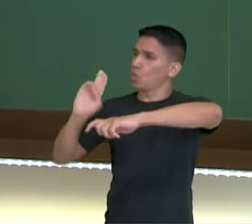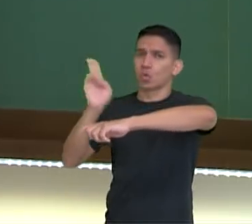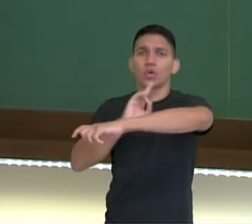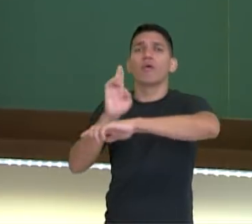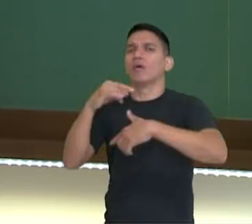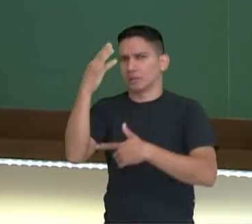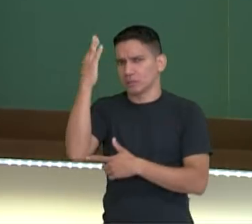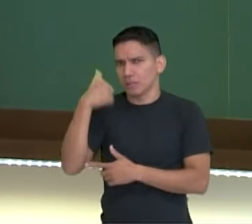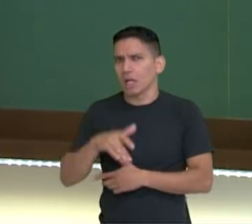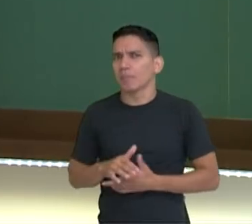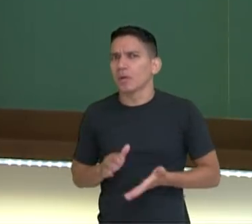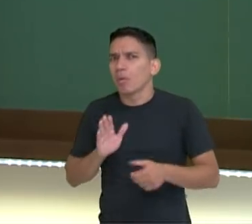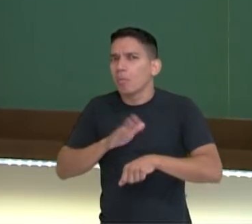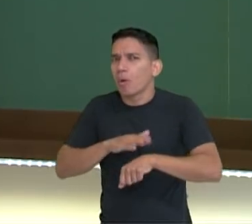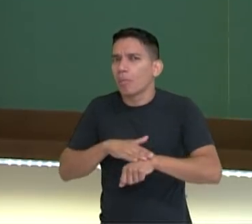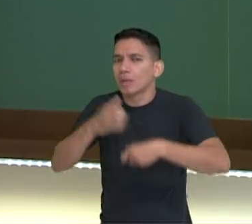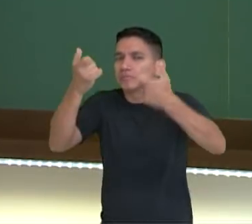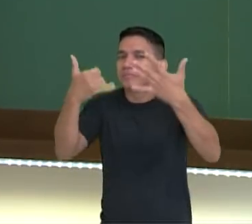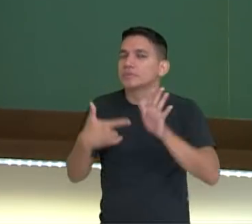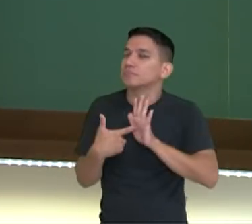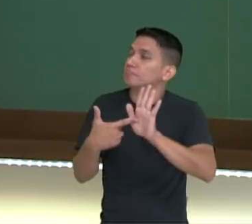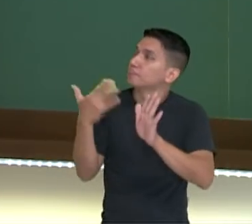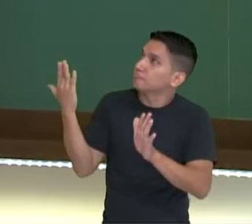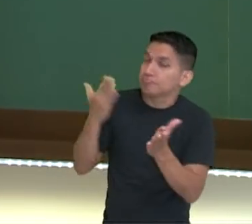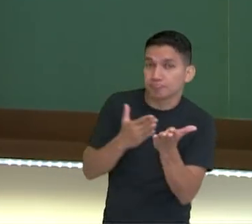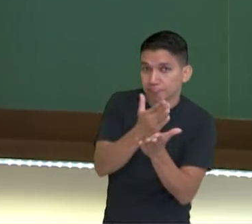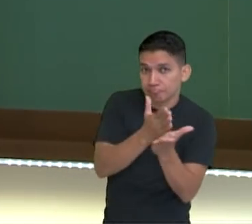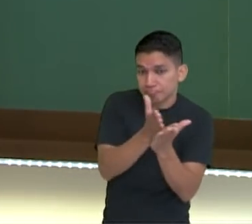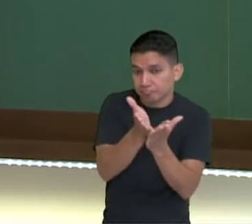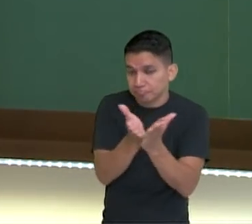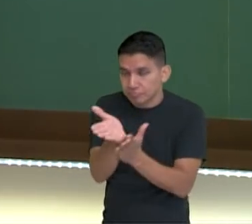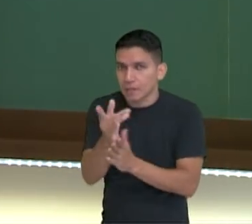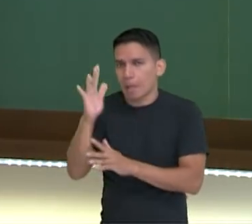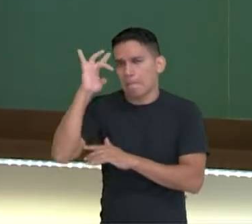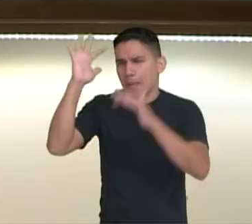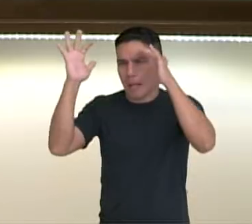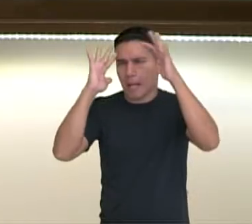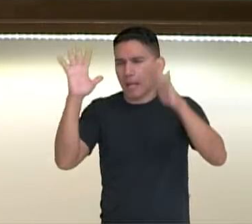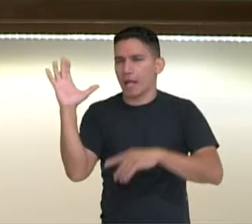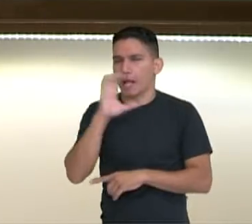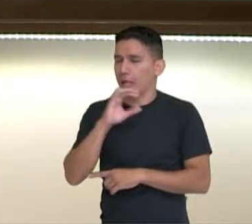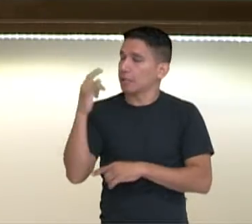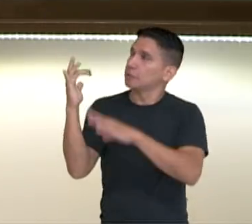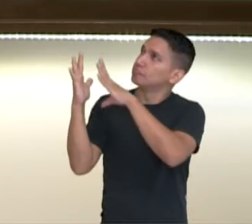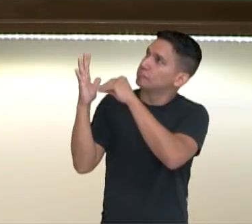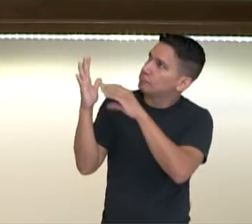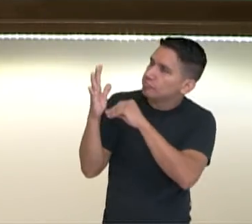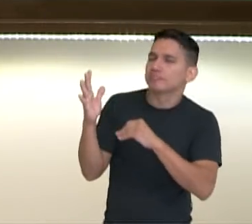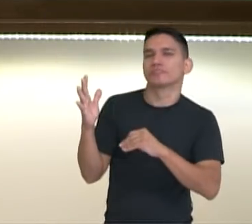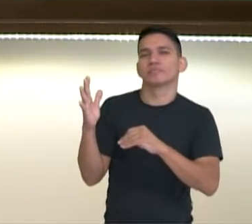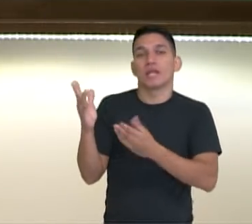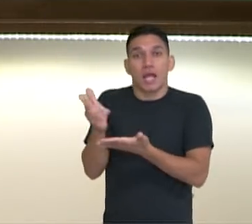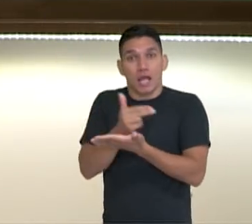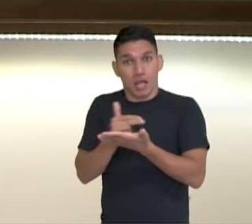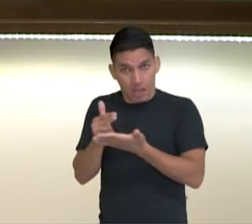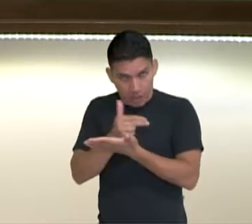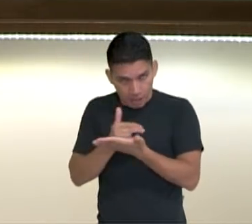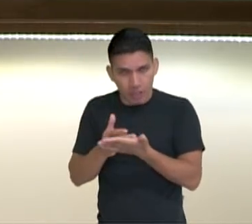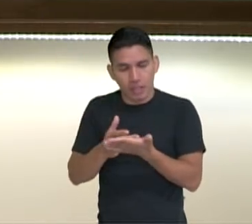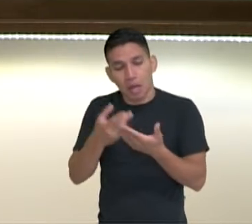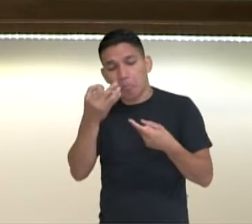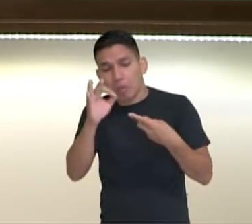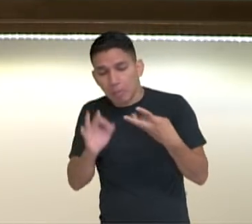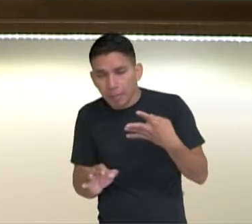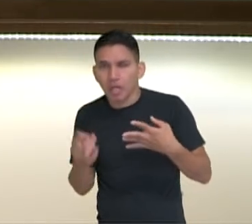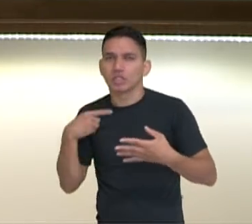essa representação da orientação? Então, pensem um pouquinho, desenhem, vocês vão ter um tempinho para isso, marquem os